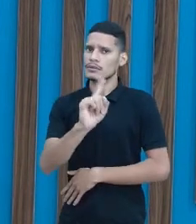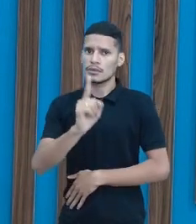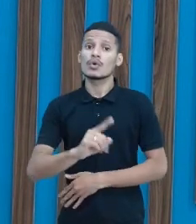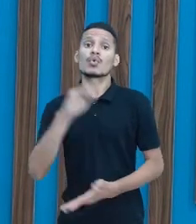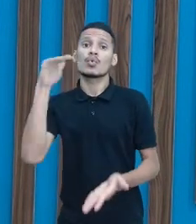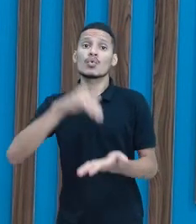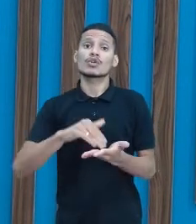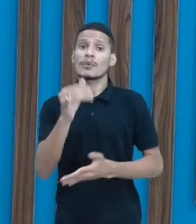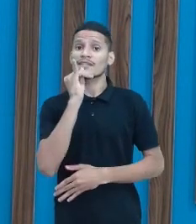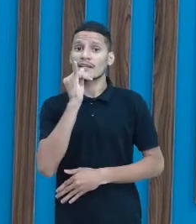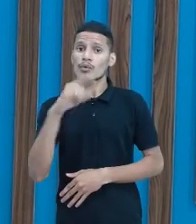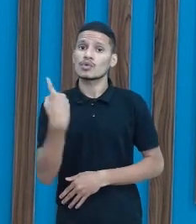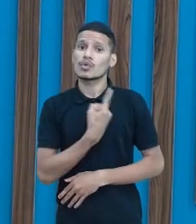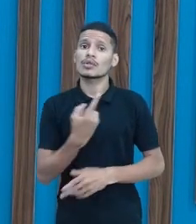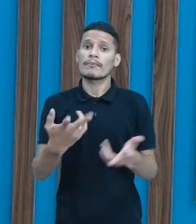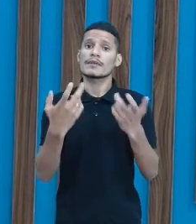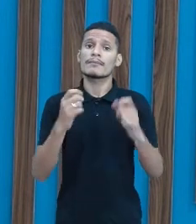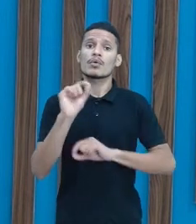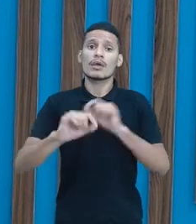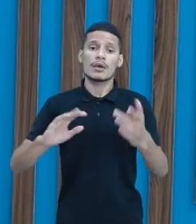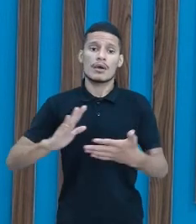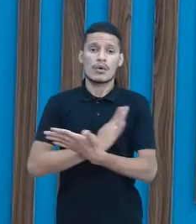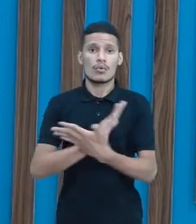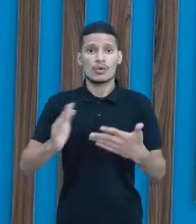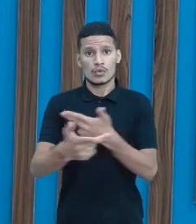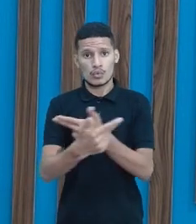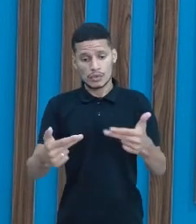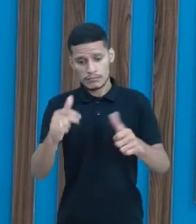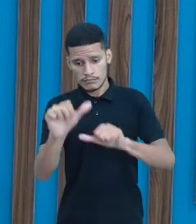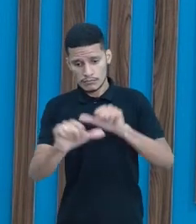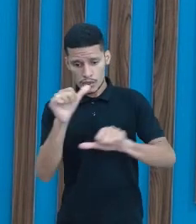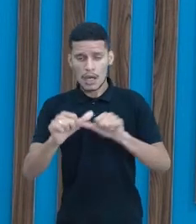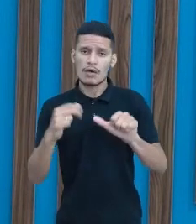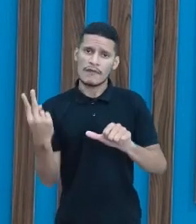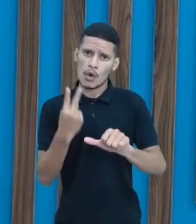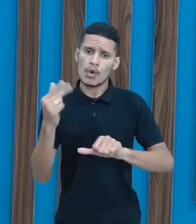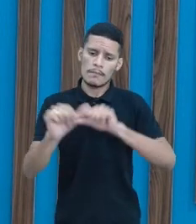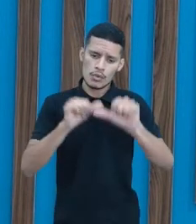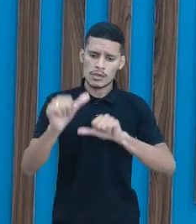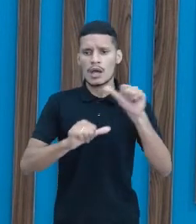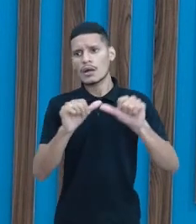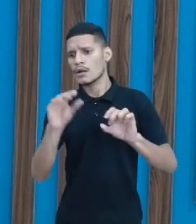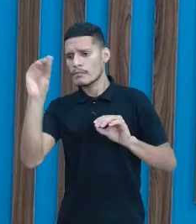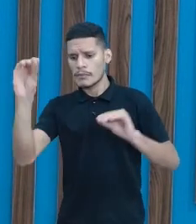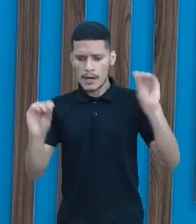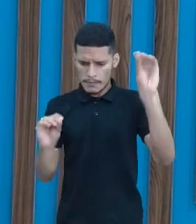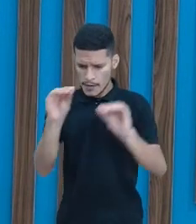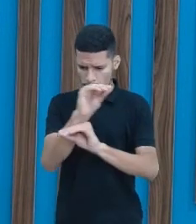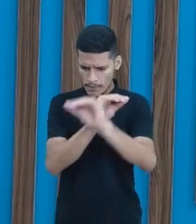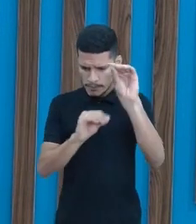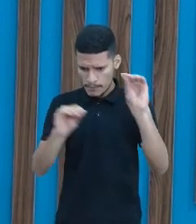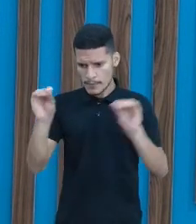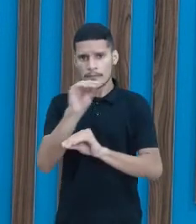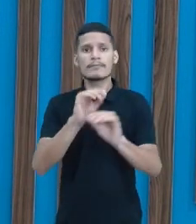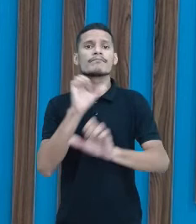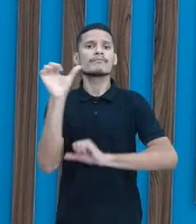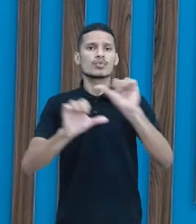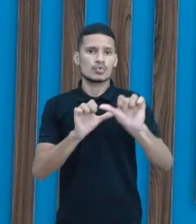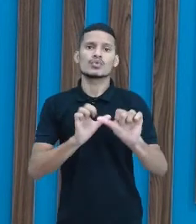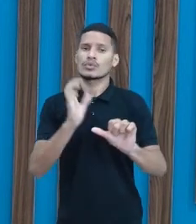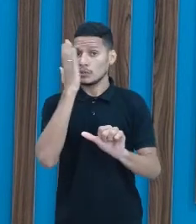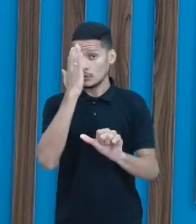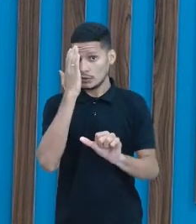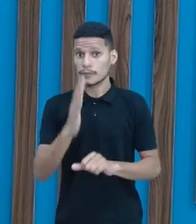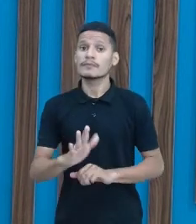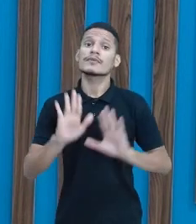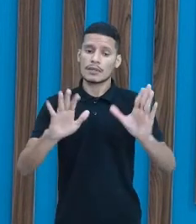exemplo, a gente percebeu que algumas coisas mudaram de posições ali, alguns valores que apareceram não estão na mesma posição do exemplo. E aí